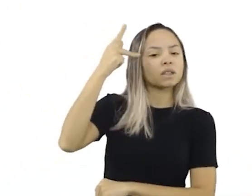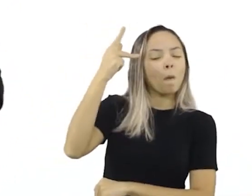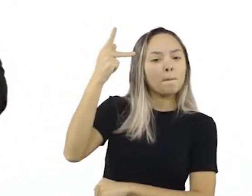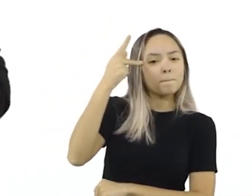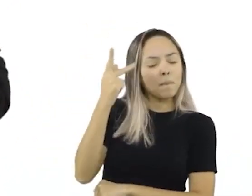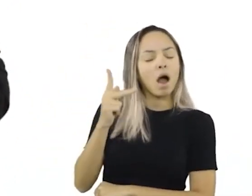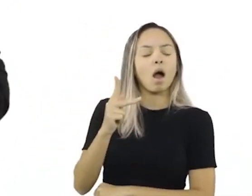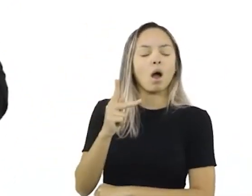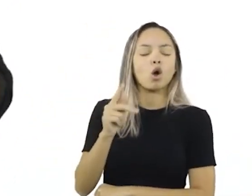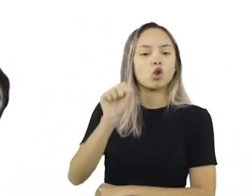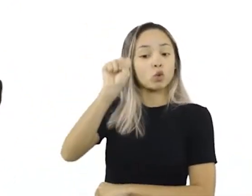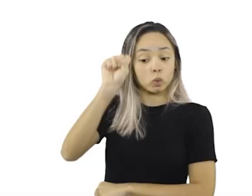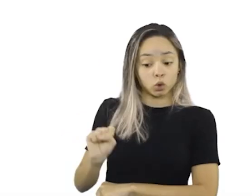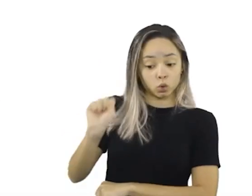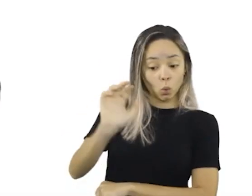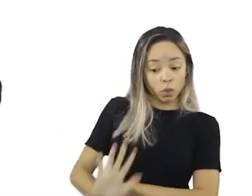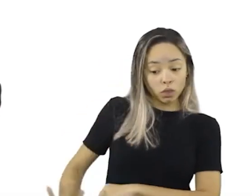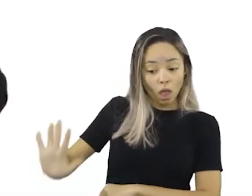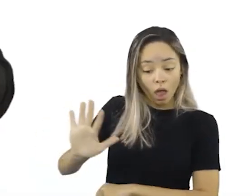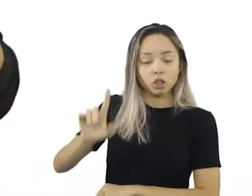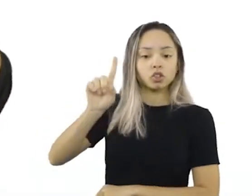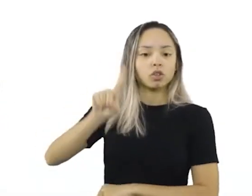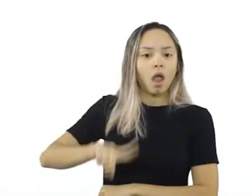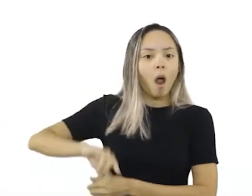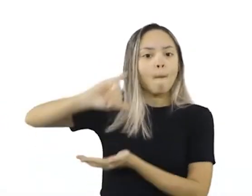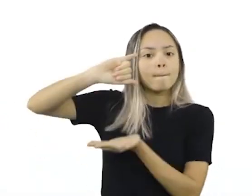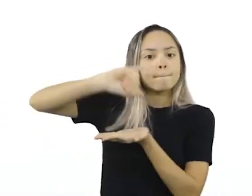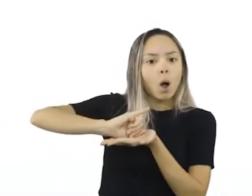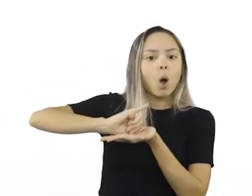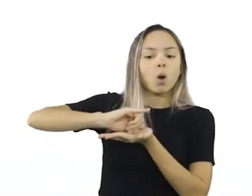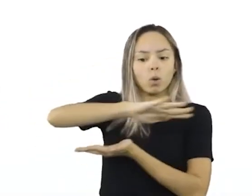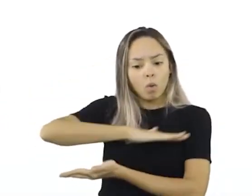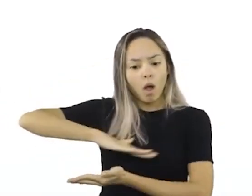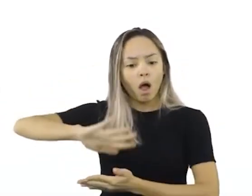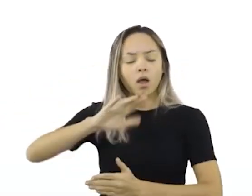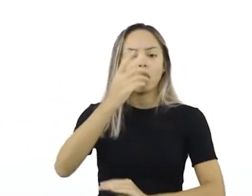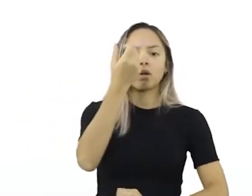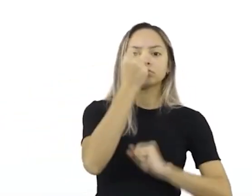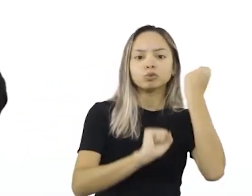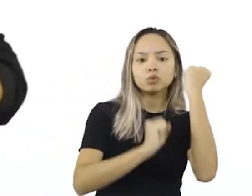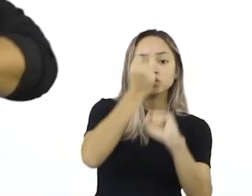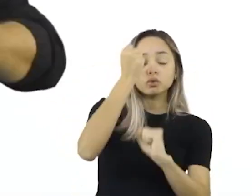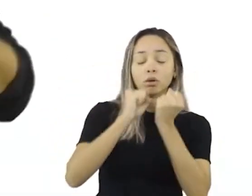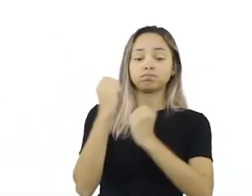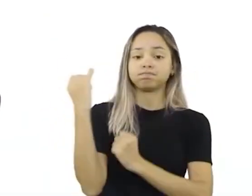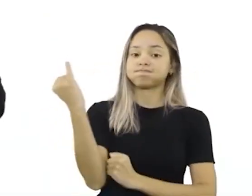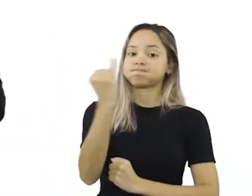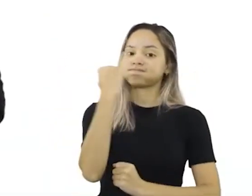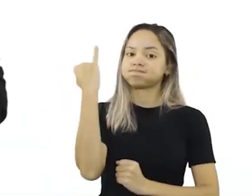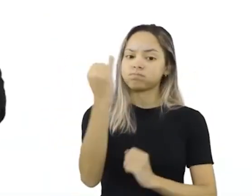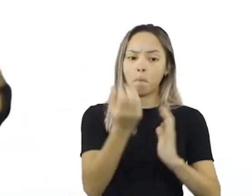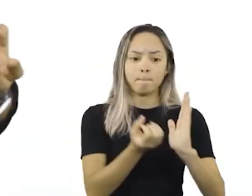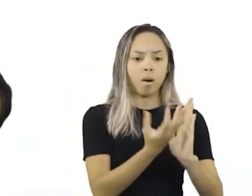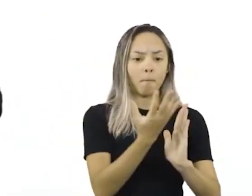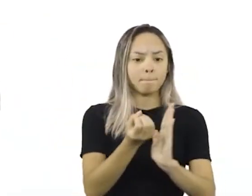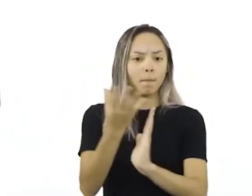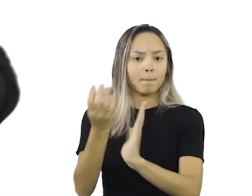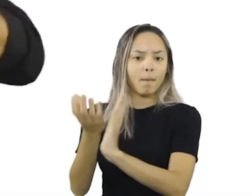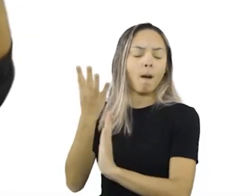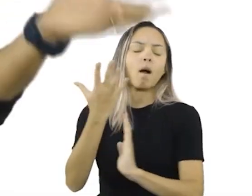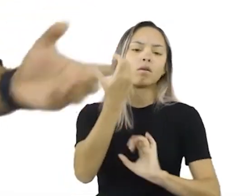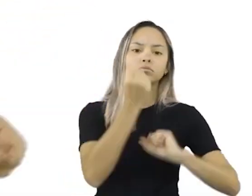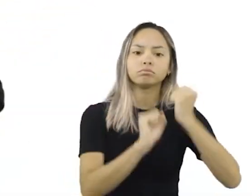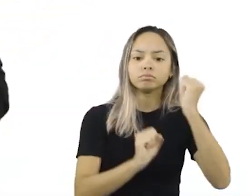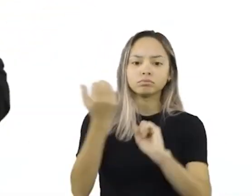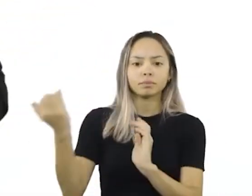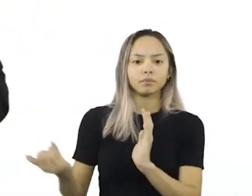polo econômico e industrial importante, através da criação de várias indústrias de base, né? A